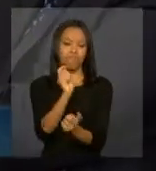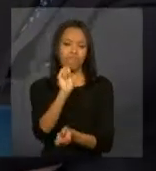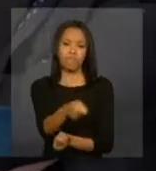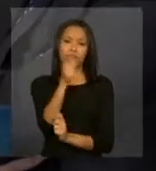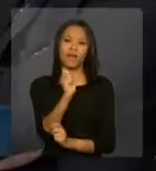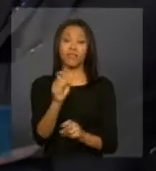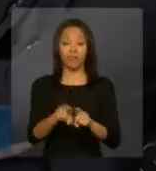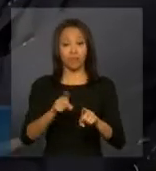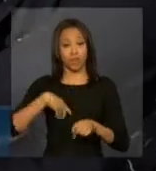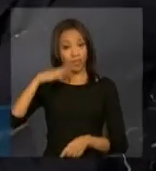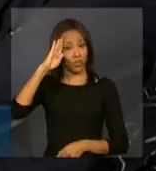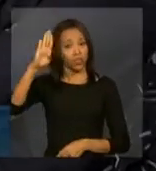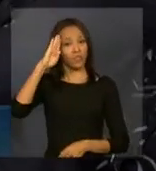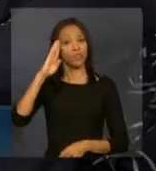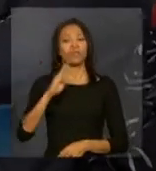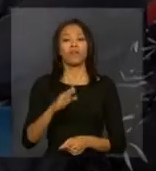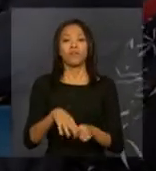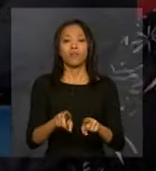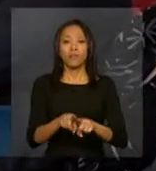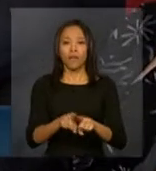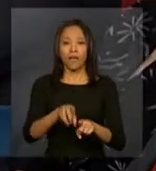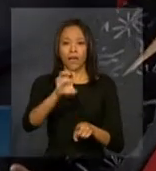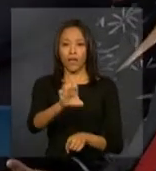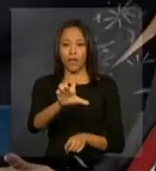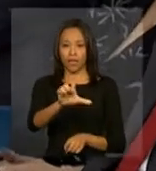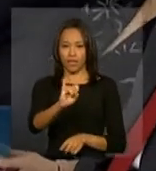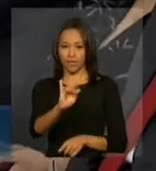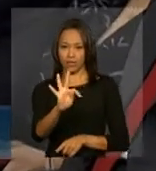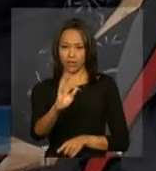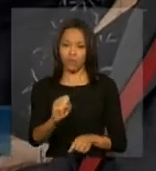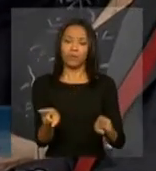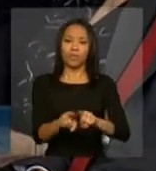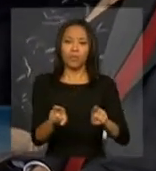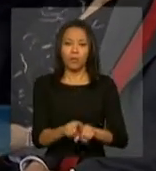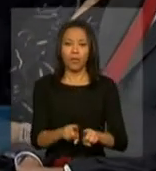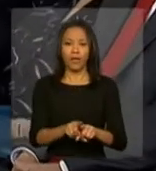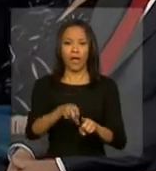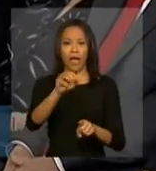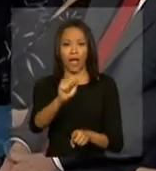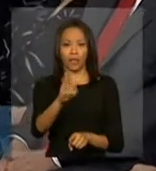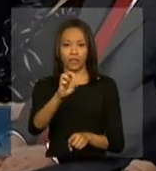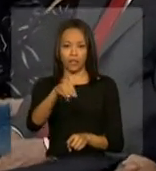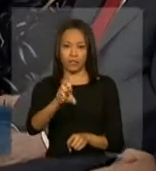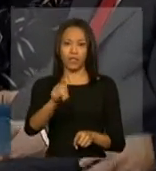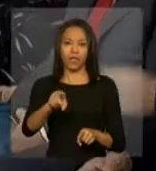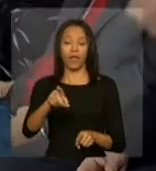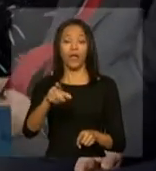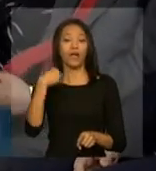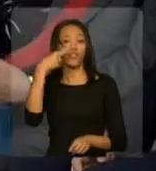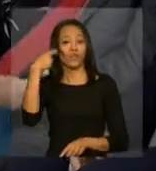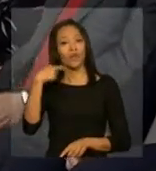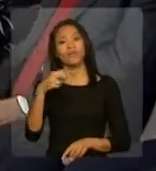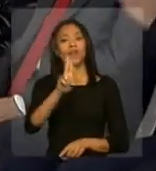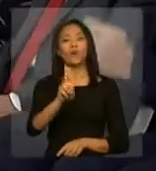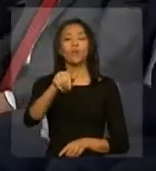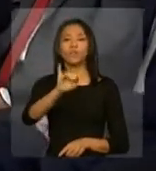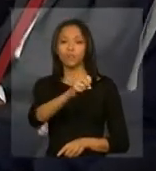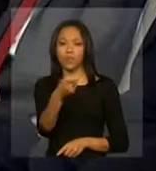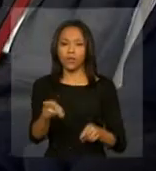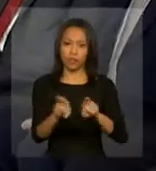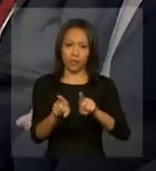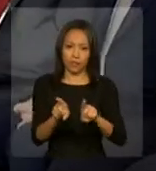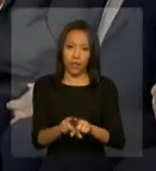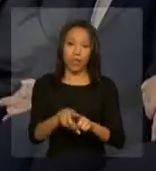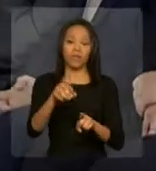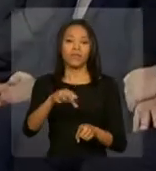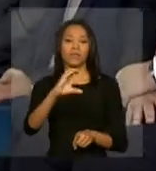de Exército José Elito, ministro de Estado, chefe de Gabinete de Segurança Institucional, Luiz Inácio Adams, advogado-geral da União, Jorge Agem, ministro-chefe